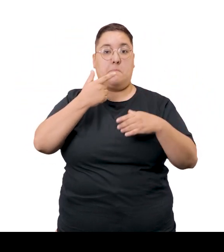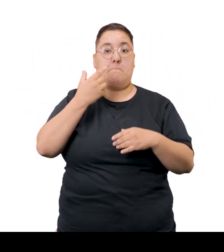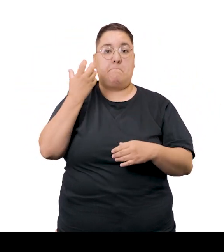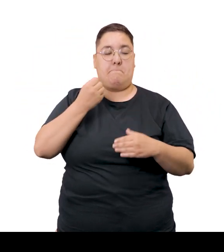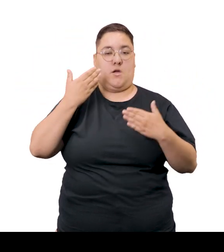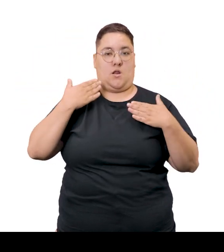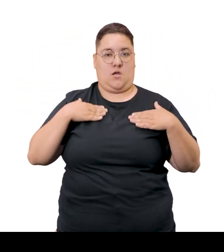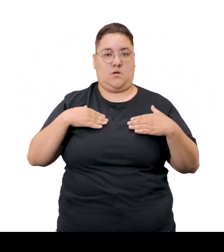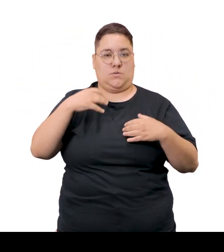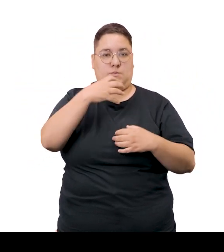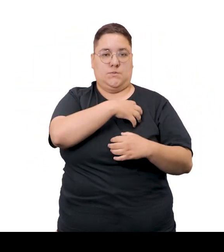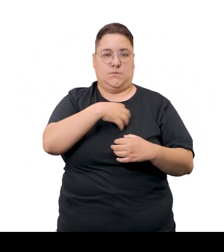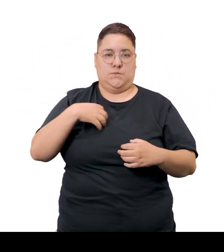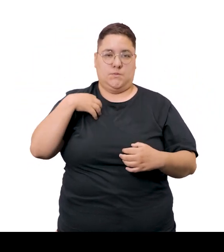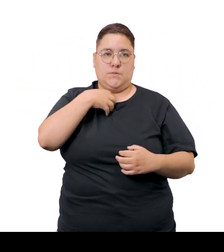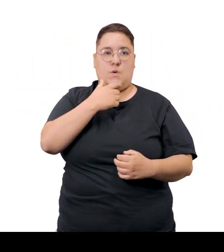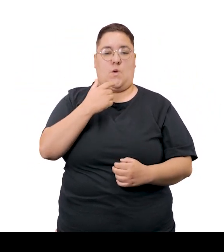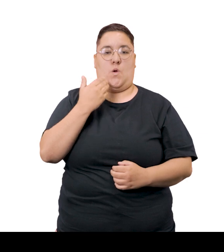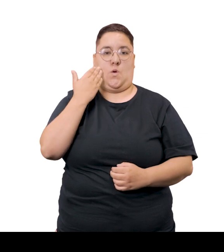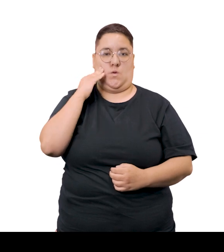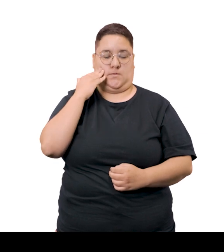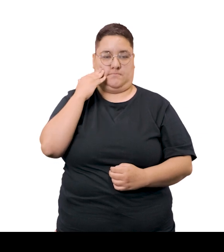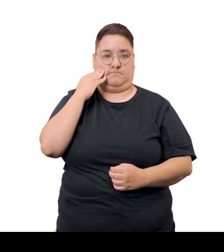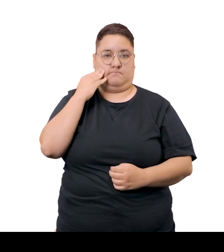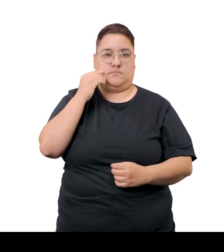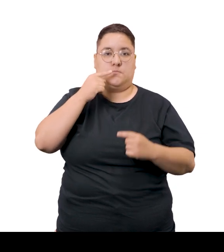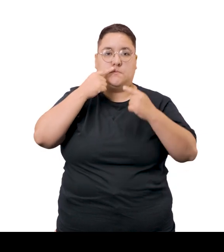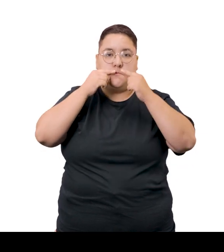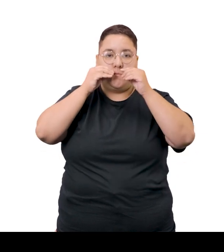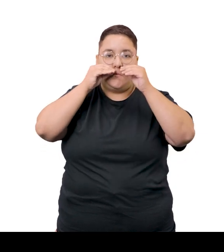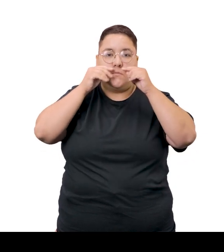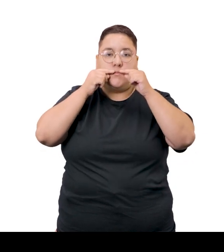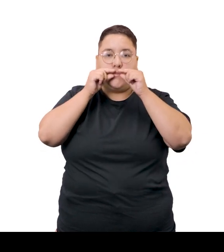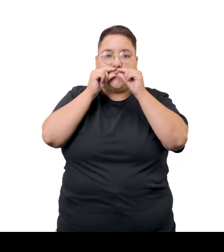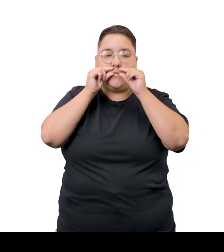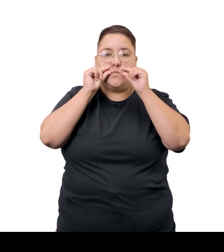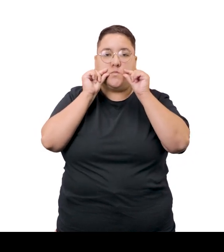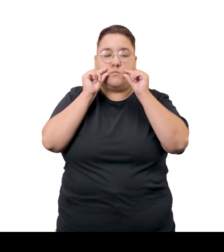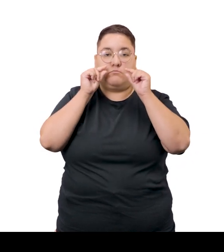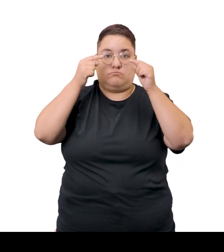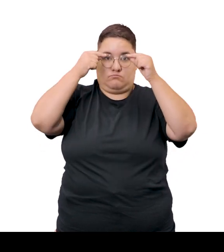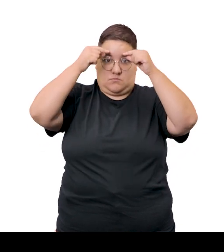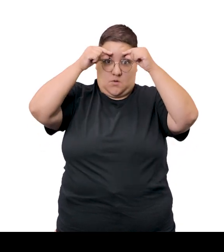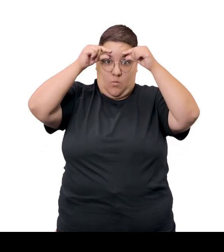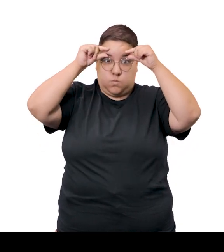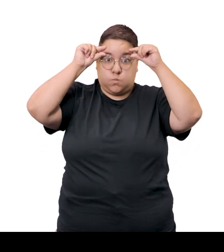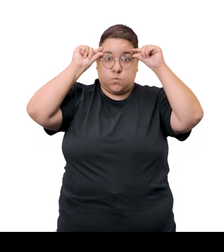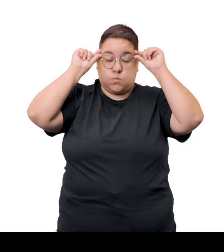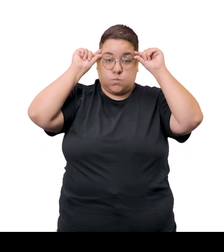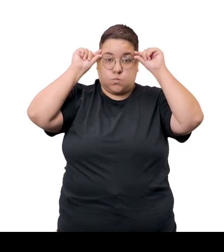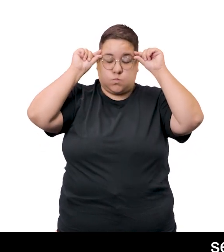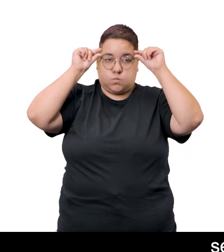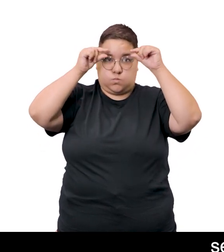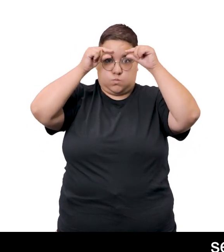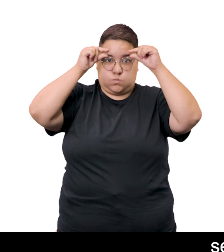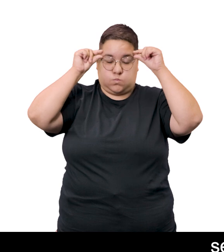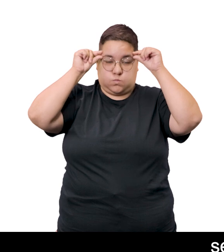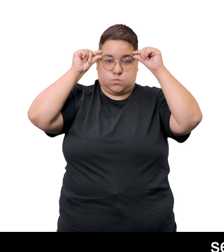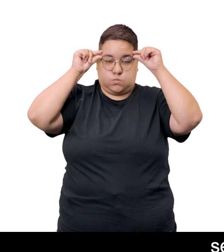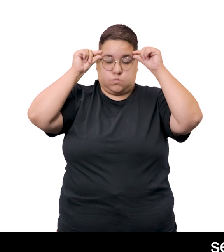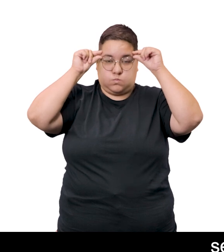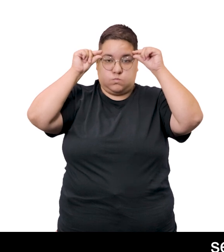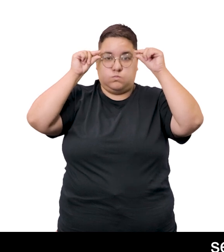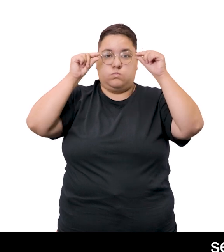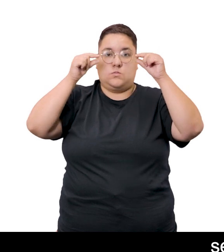com sardas, a penugem entre o nariz e o lábio superior e as sobrancelhas grossas e retas,